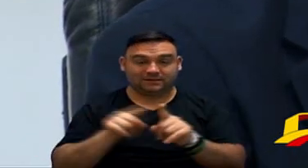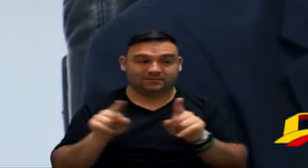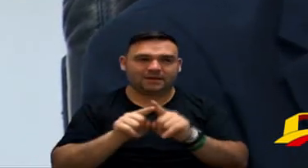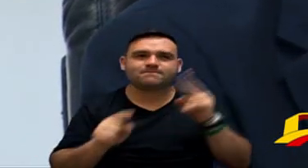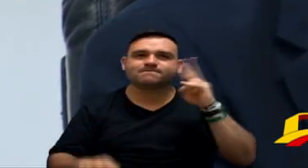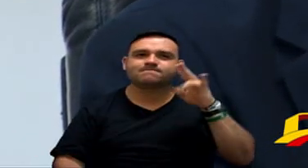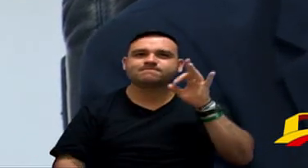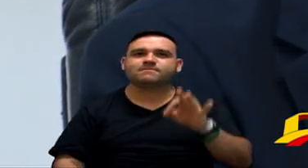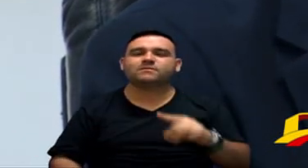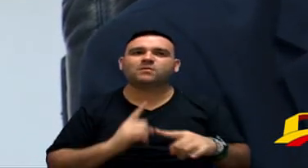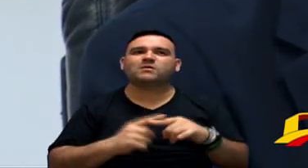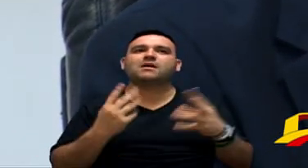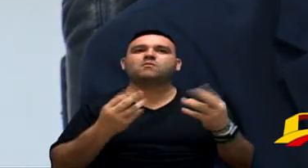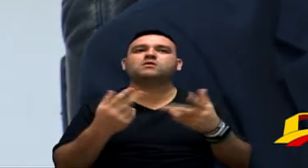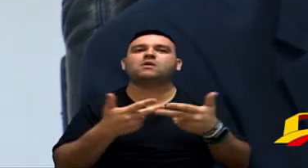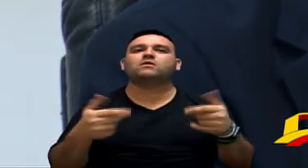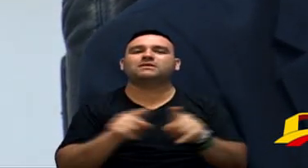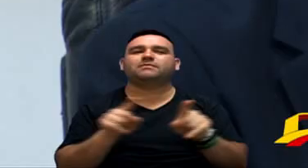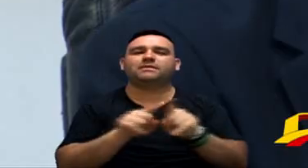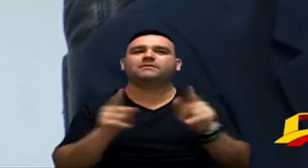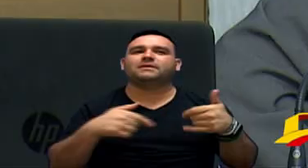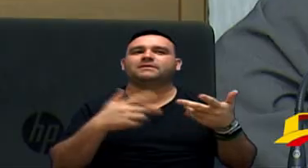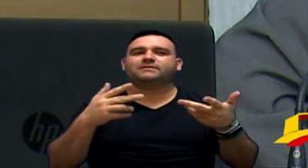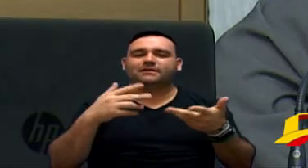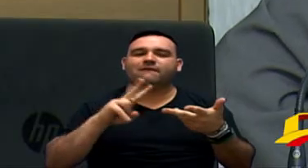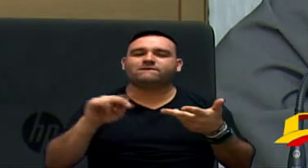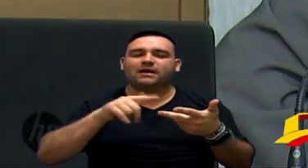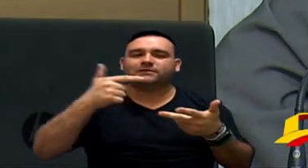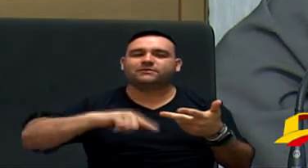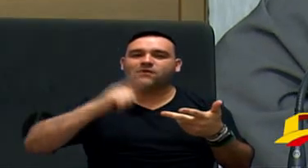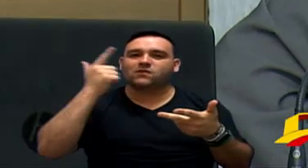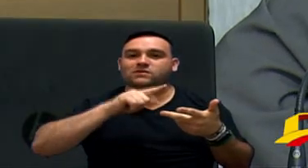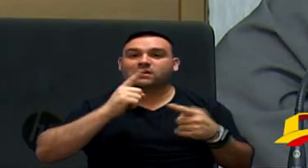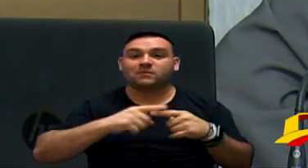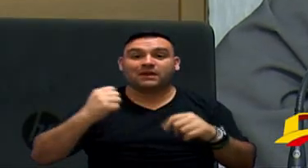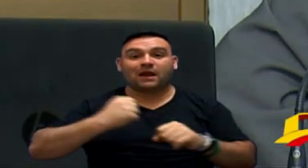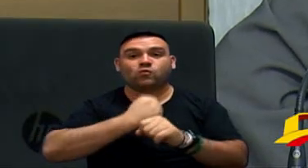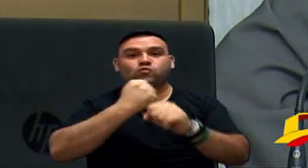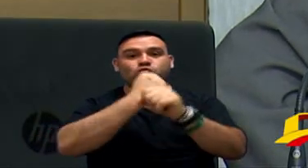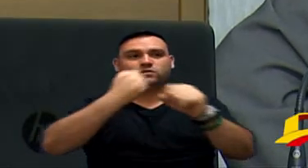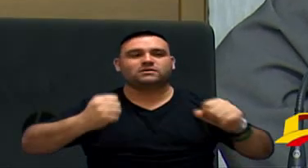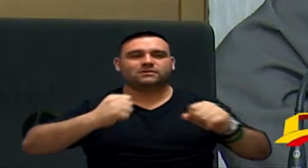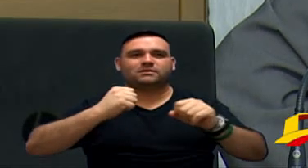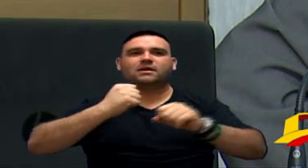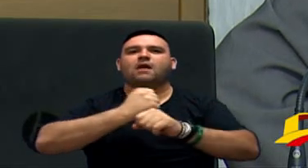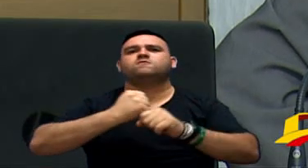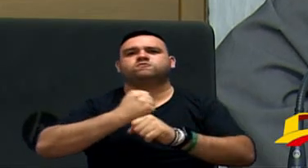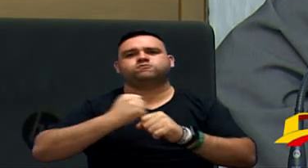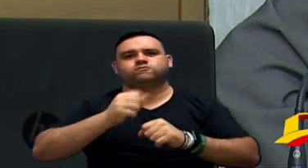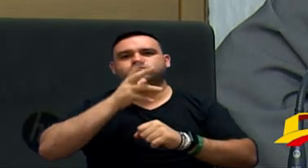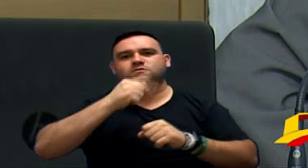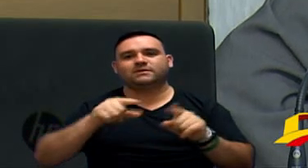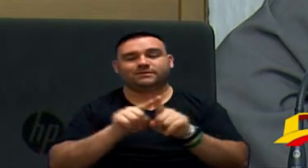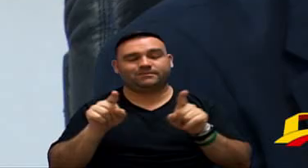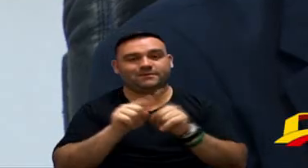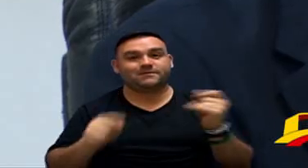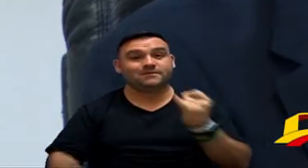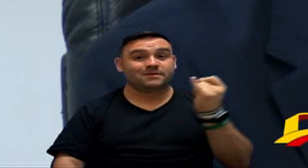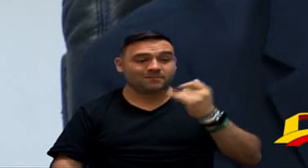tanta coisa ruim bom faltar a oportunidade até porque sobre uma obra longa e importante